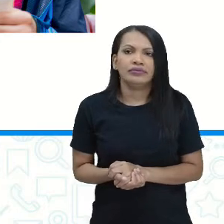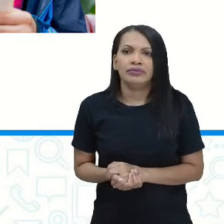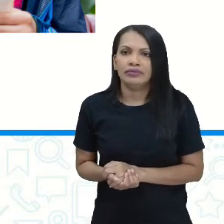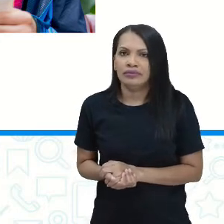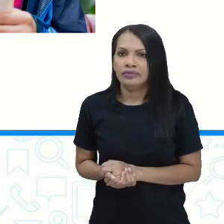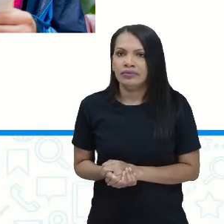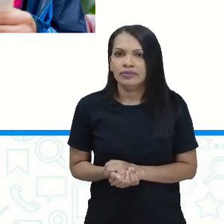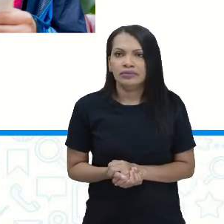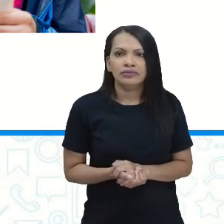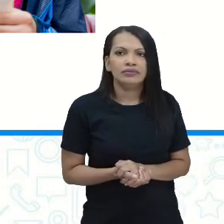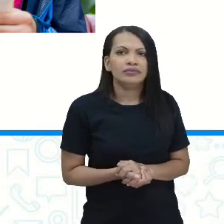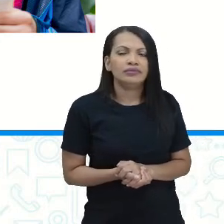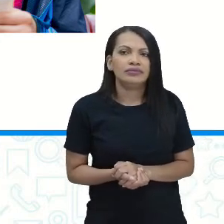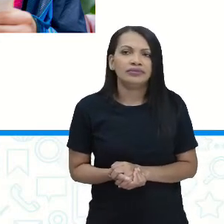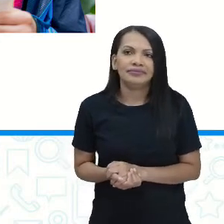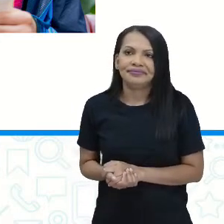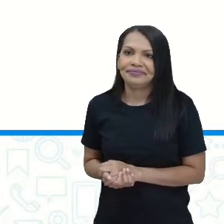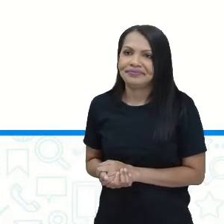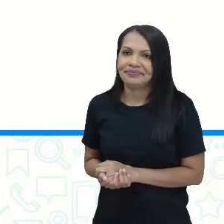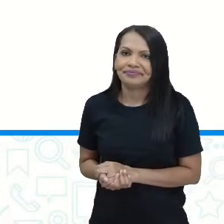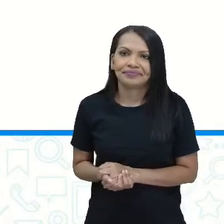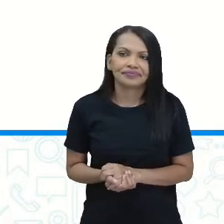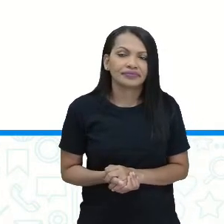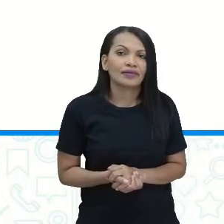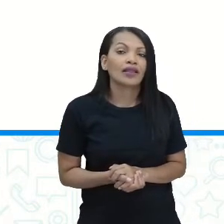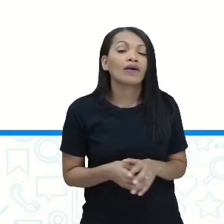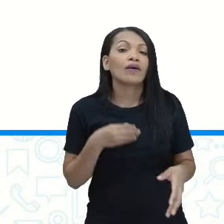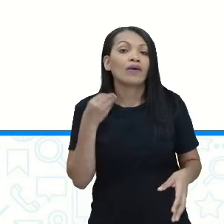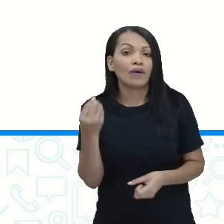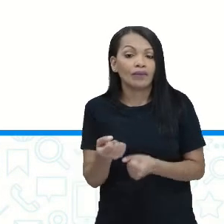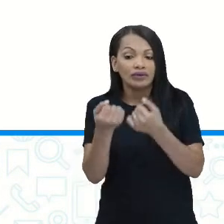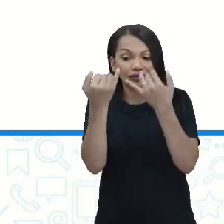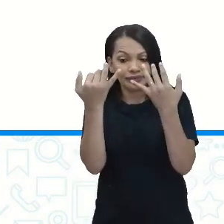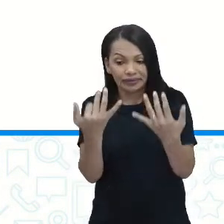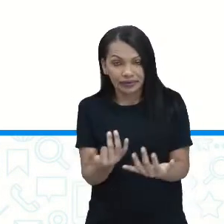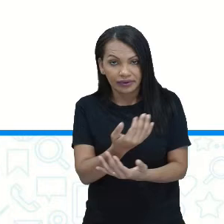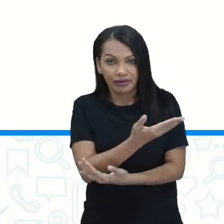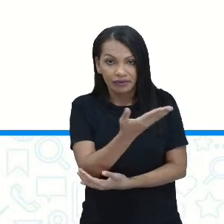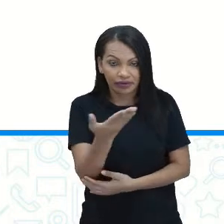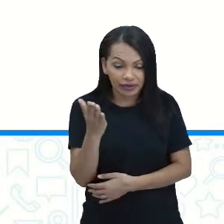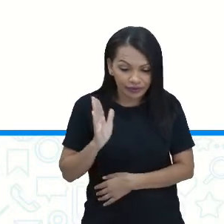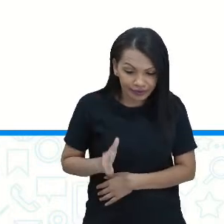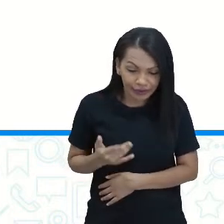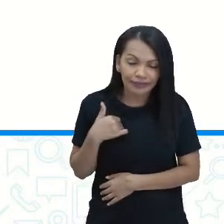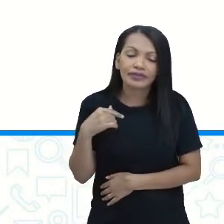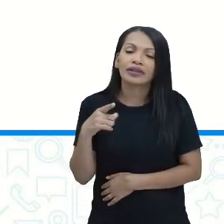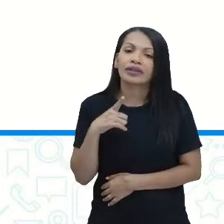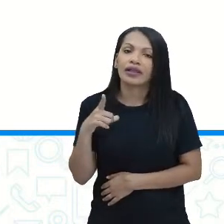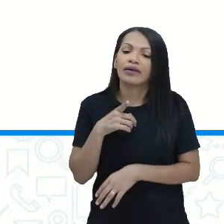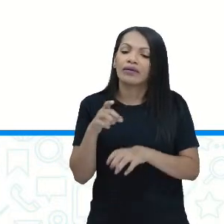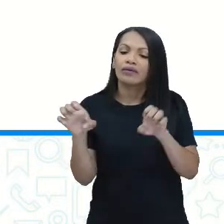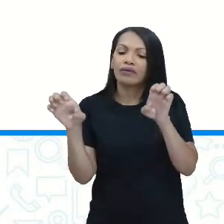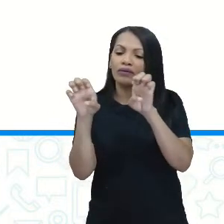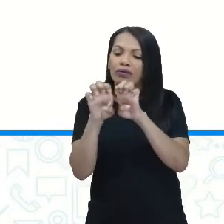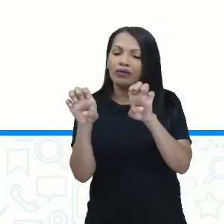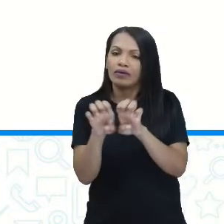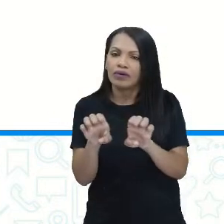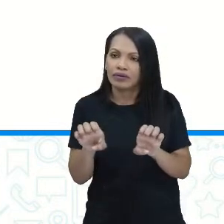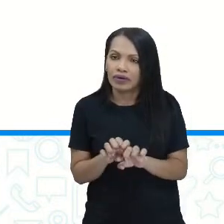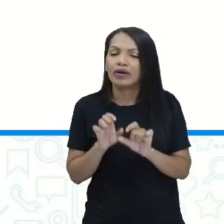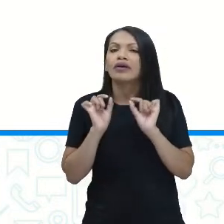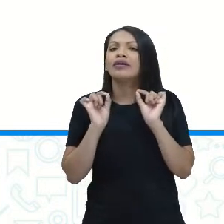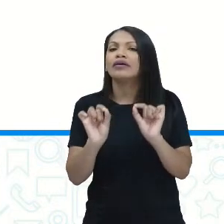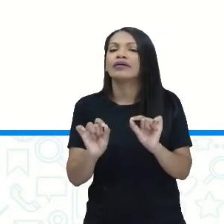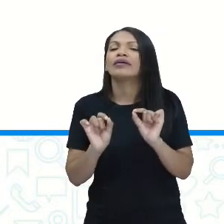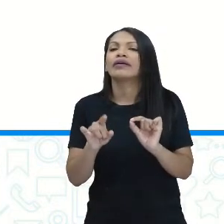A carta, como eu falei para vocês, é um tipo de texto, não é, que tem uma estrutura, não é, que